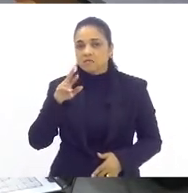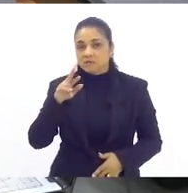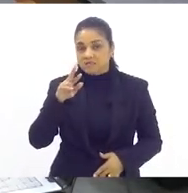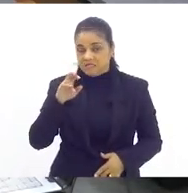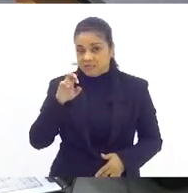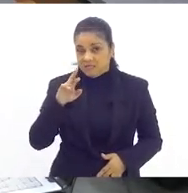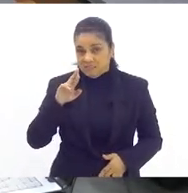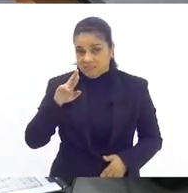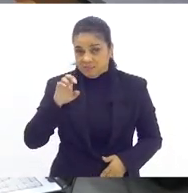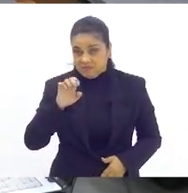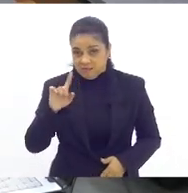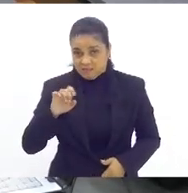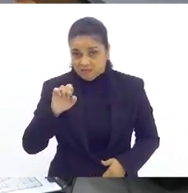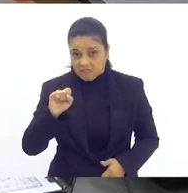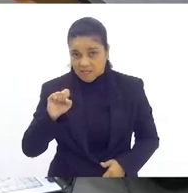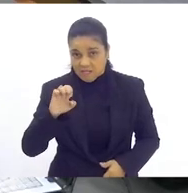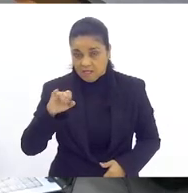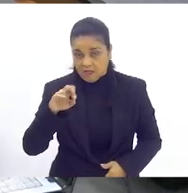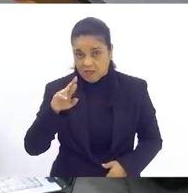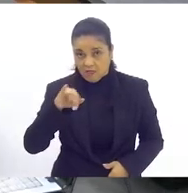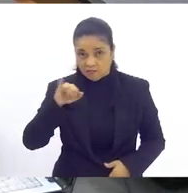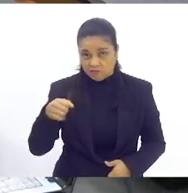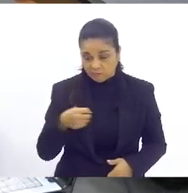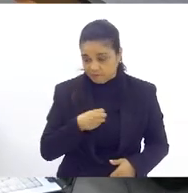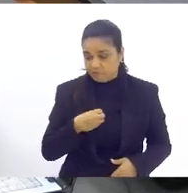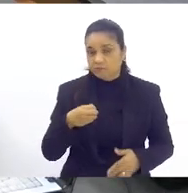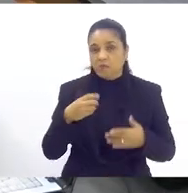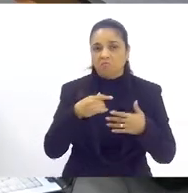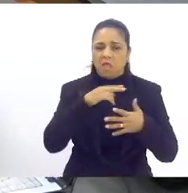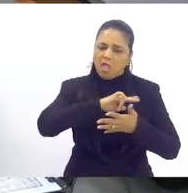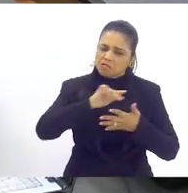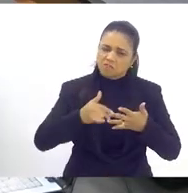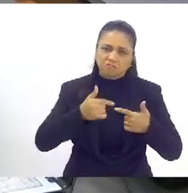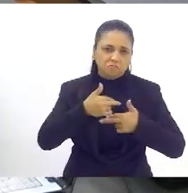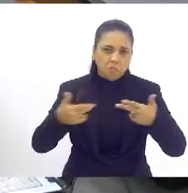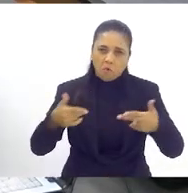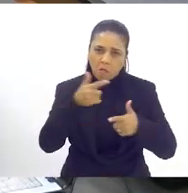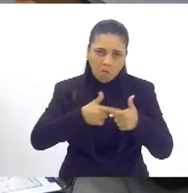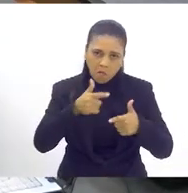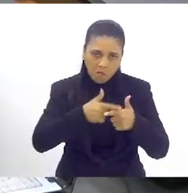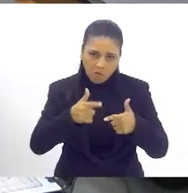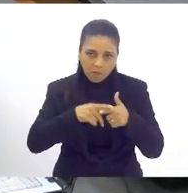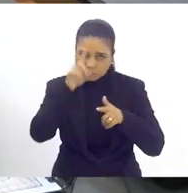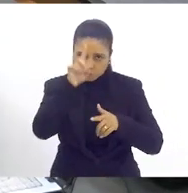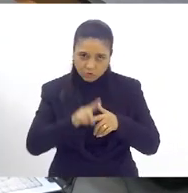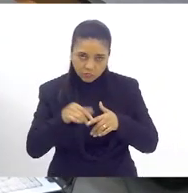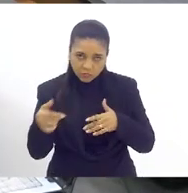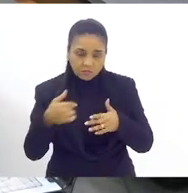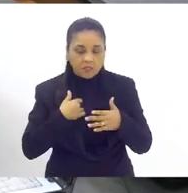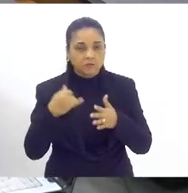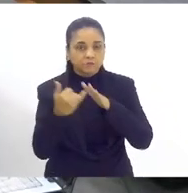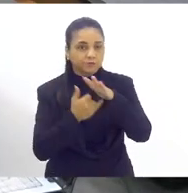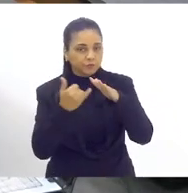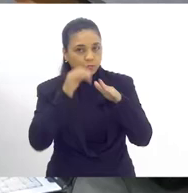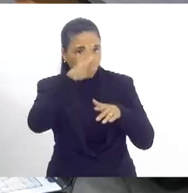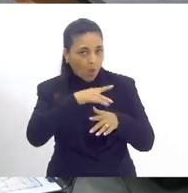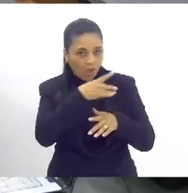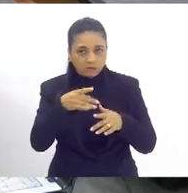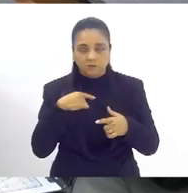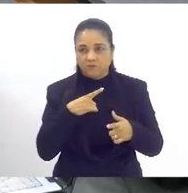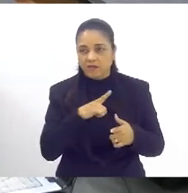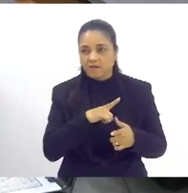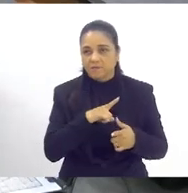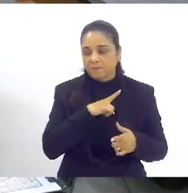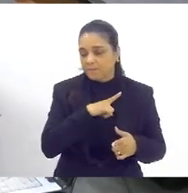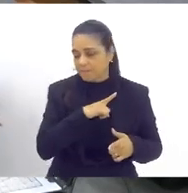diretora geral professora Giovanni Ramos não pode estar presente tá resolvendo uma série de agendas lá no instituto gostaria de começar